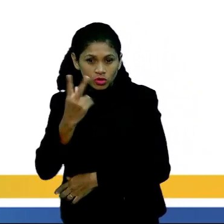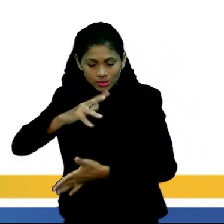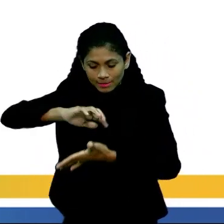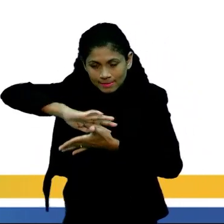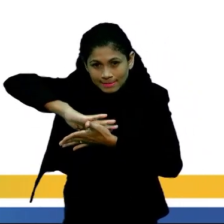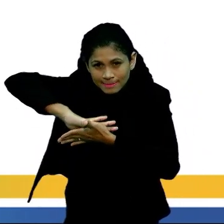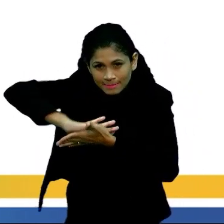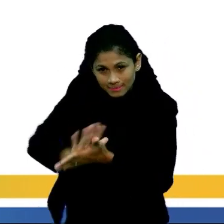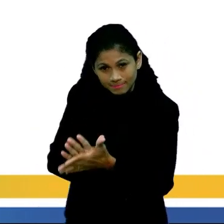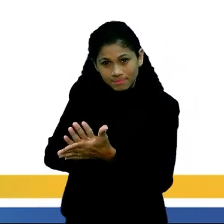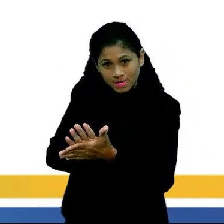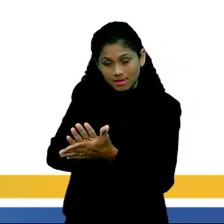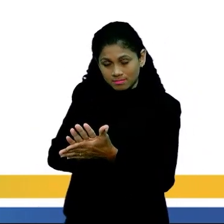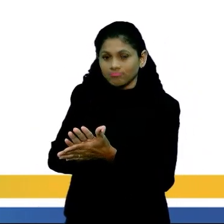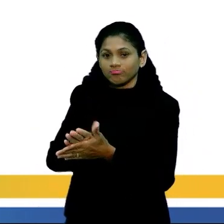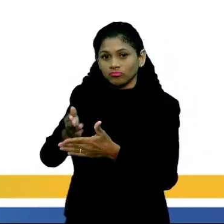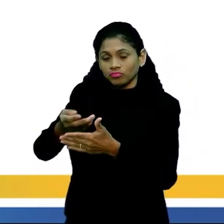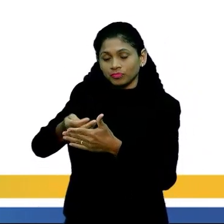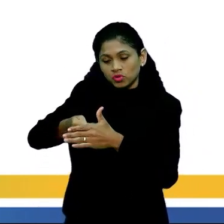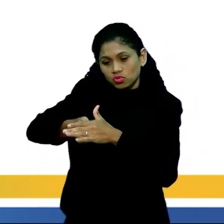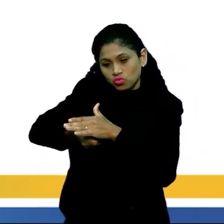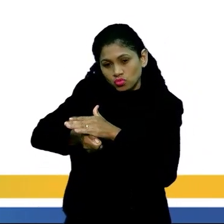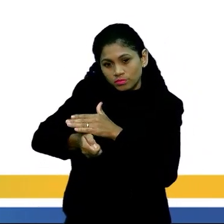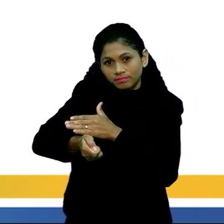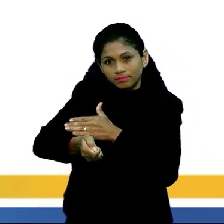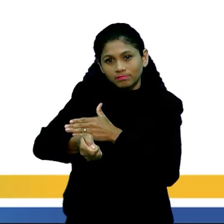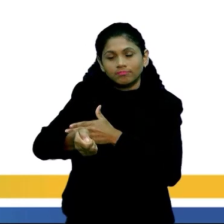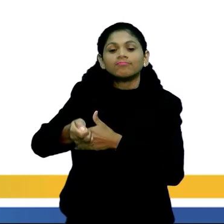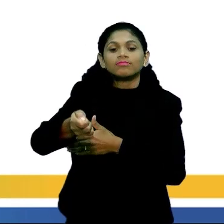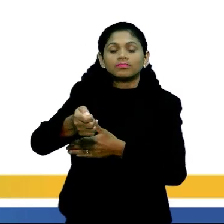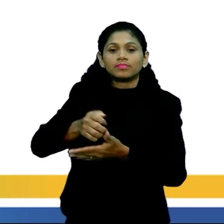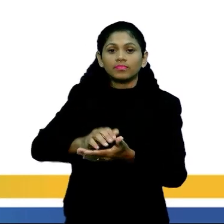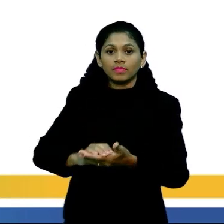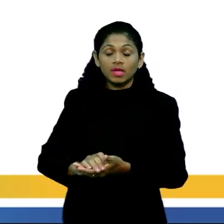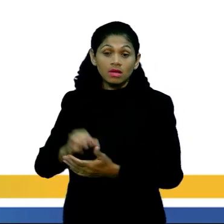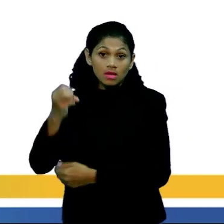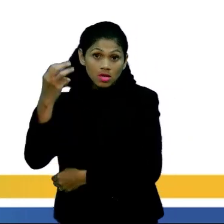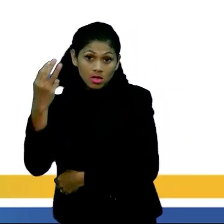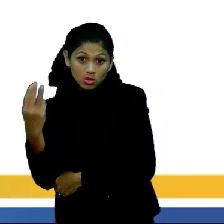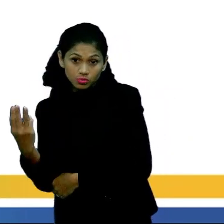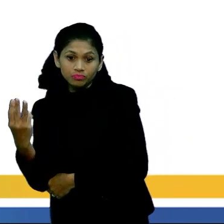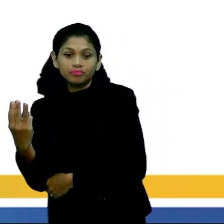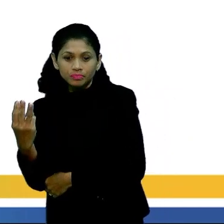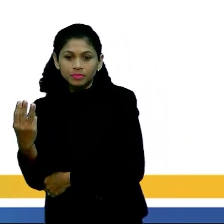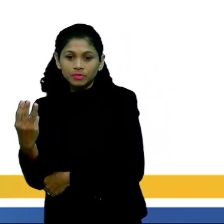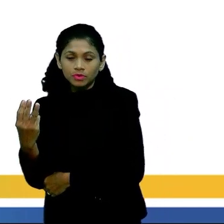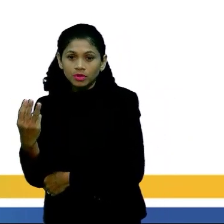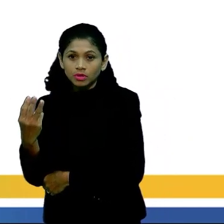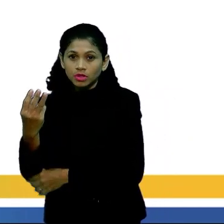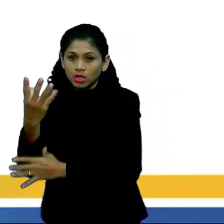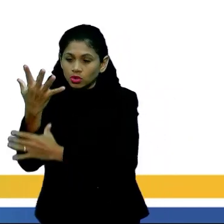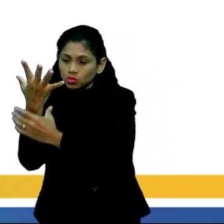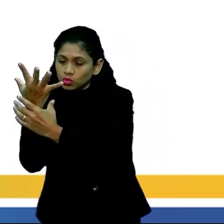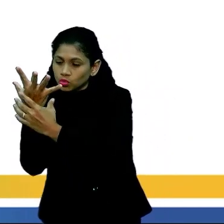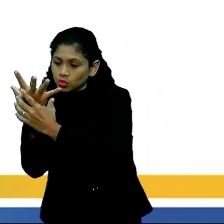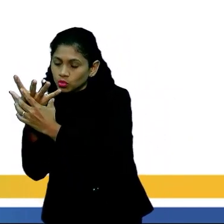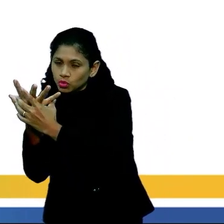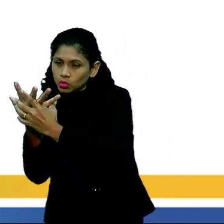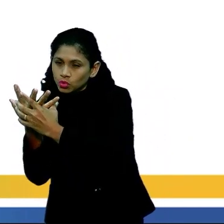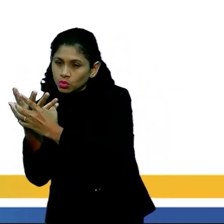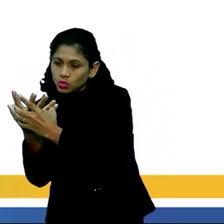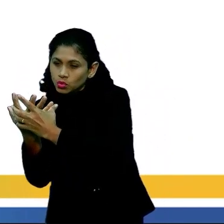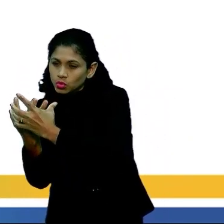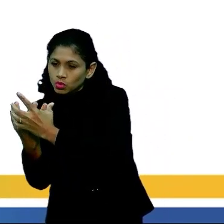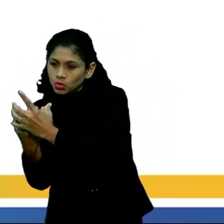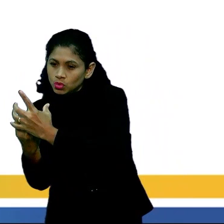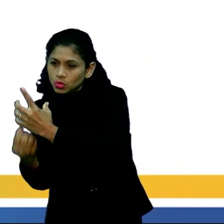né? Então tem uma frase ali, esmagar a cana. E na etapa 3, passado por filtros, né? E sofre tratamento. Então